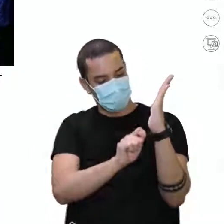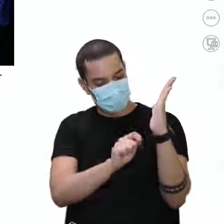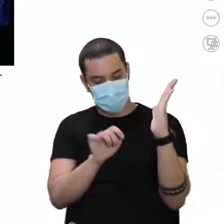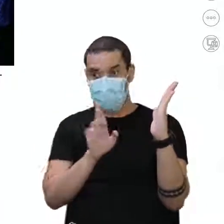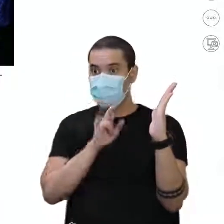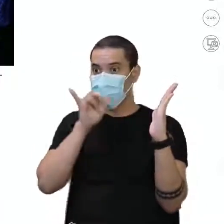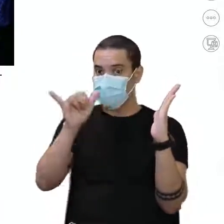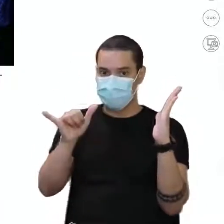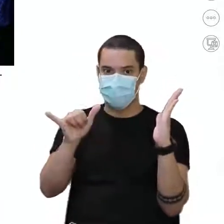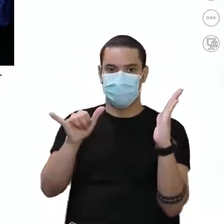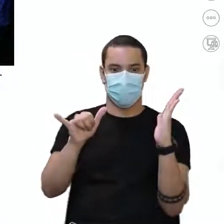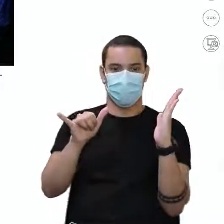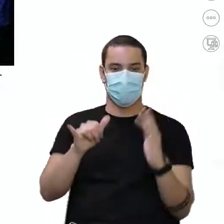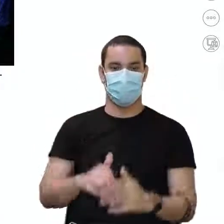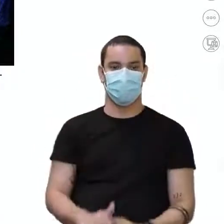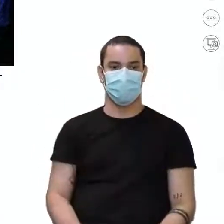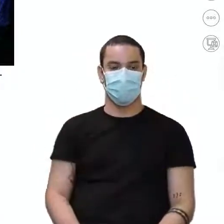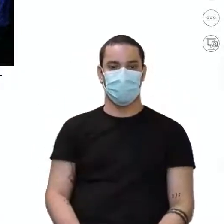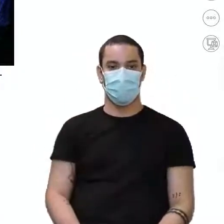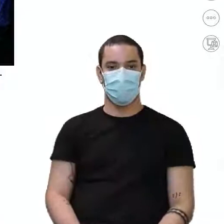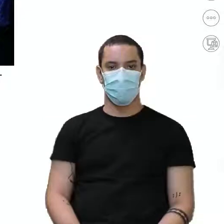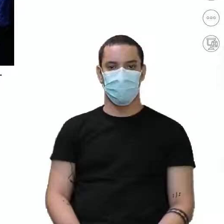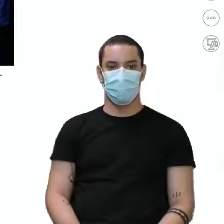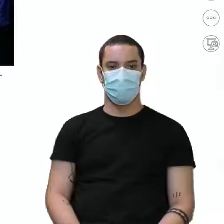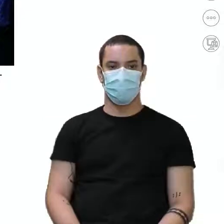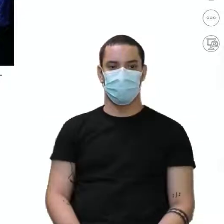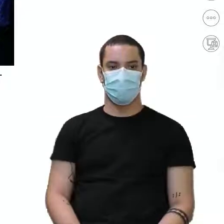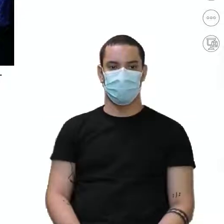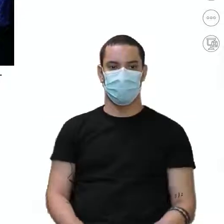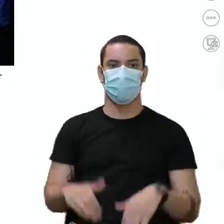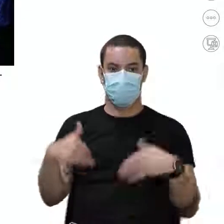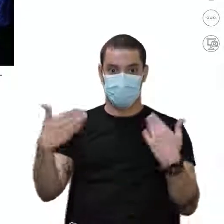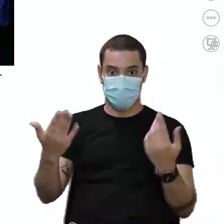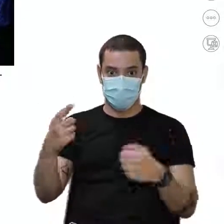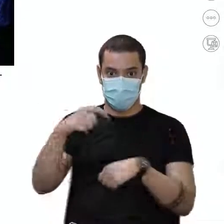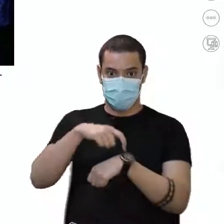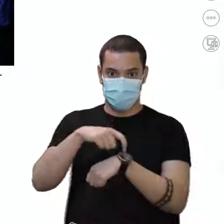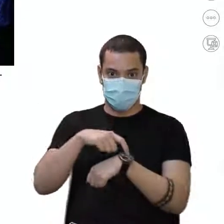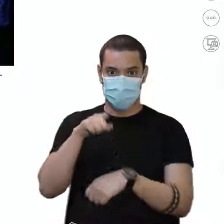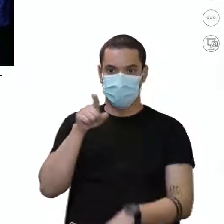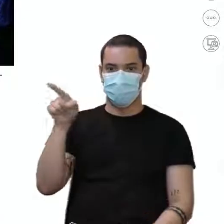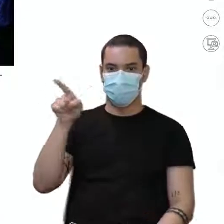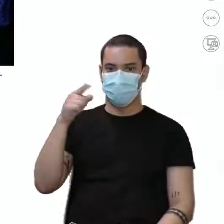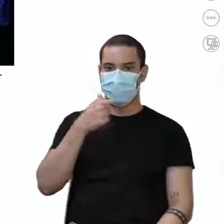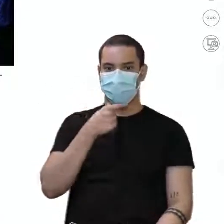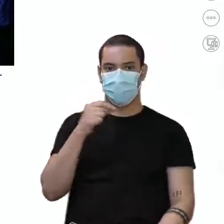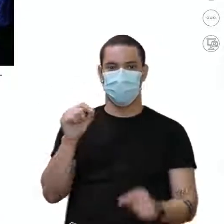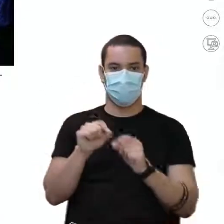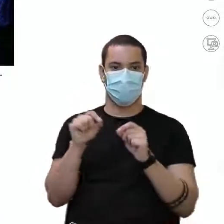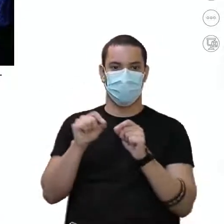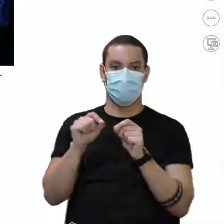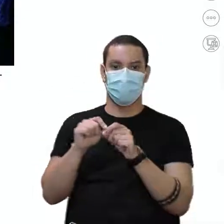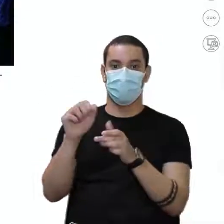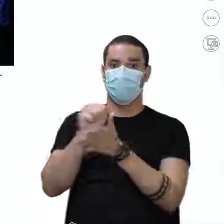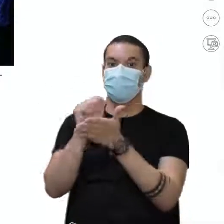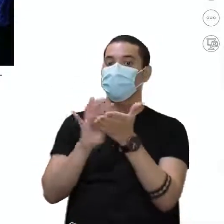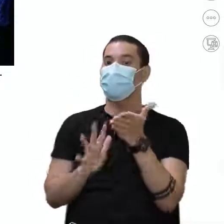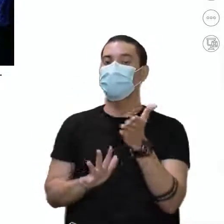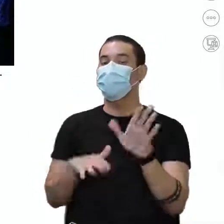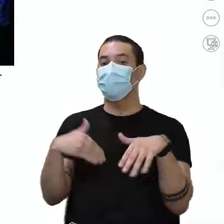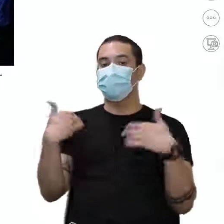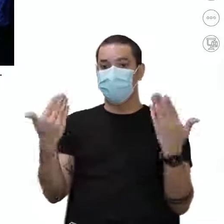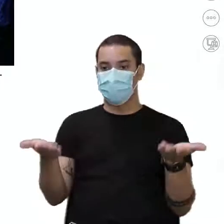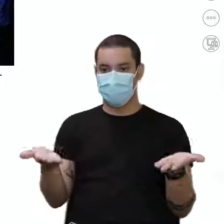been doing his homework? Há quanto tempo o Tim anda fazendo a atividade